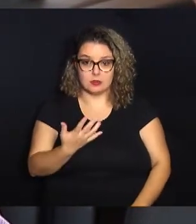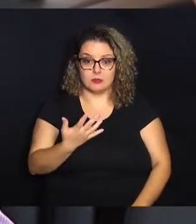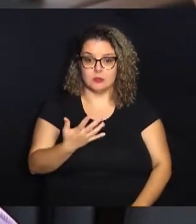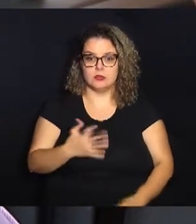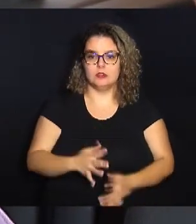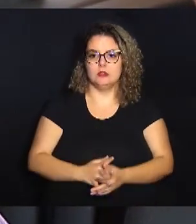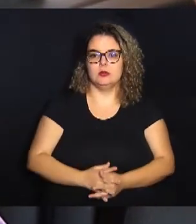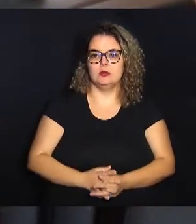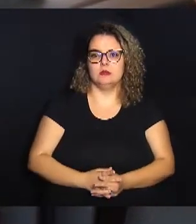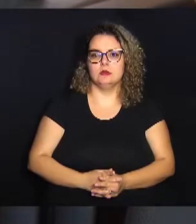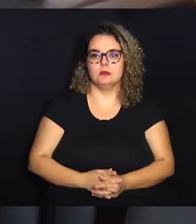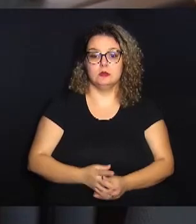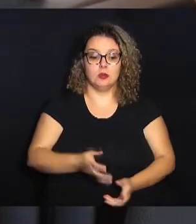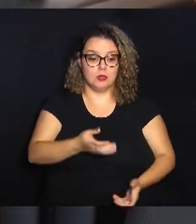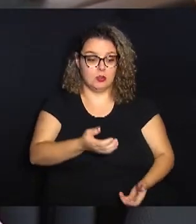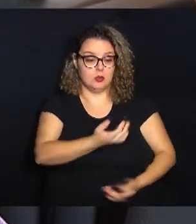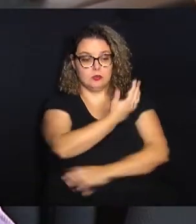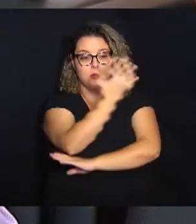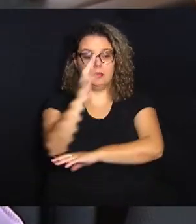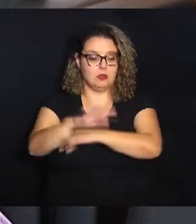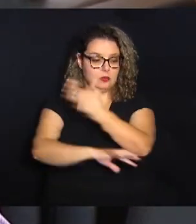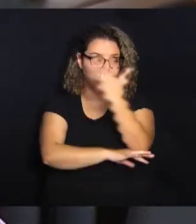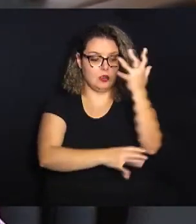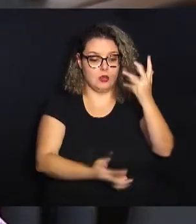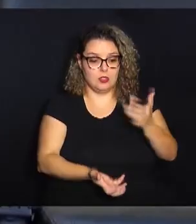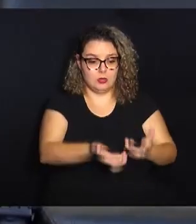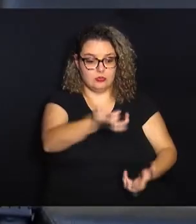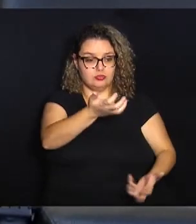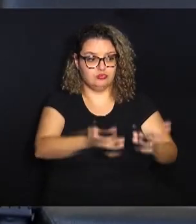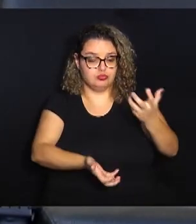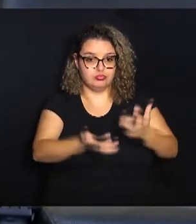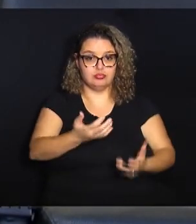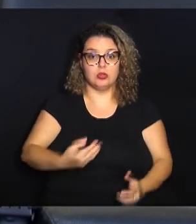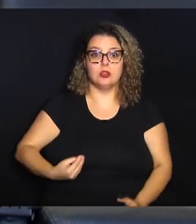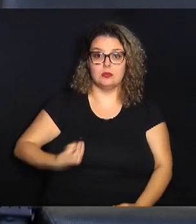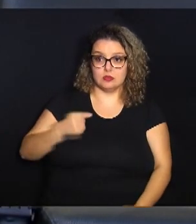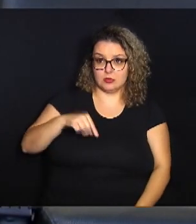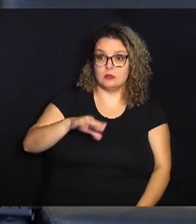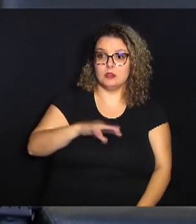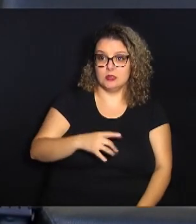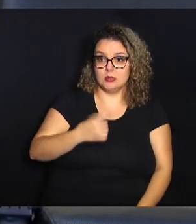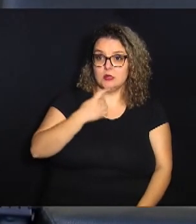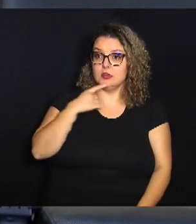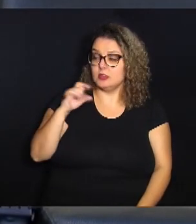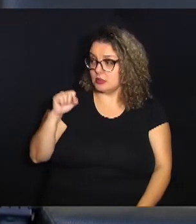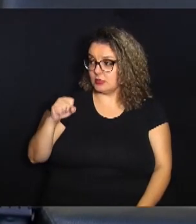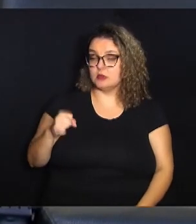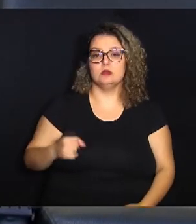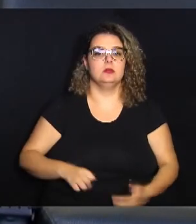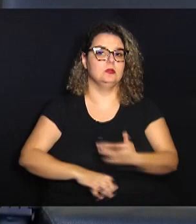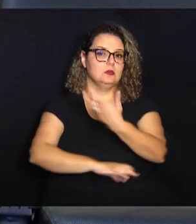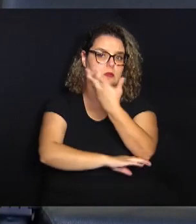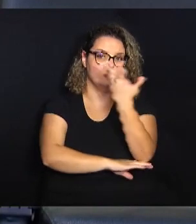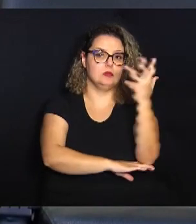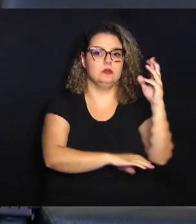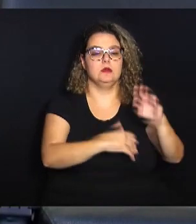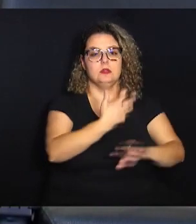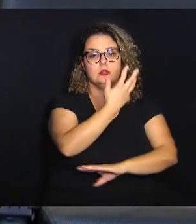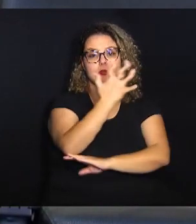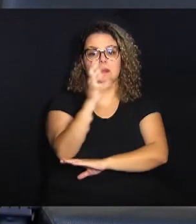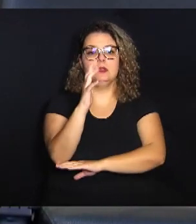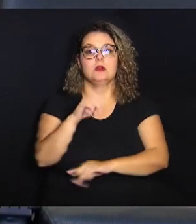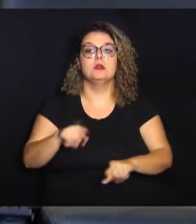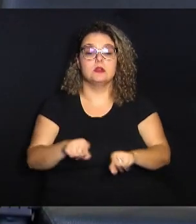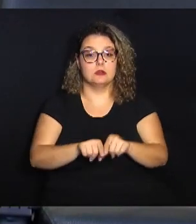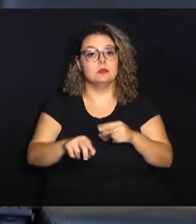questão dos incêndios florestais, que nós vivemos aqui na cidade de Campinas, né? Ou nas matas, enfim. E isso tem